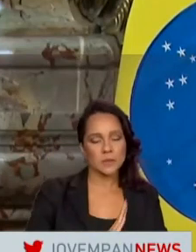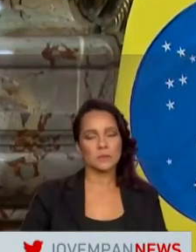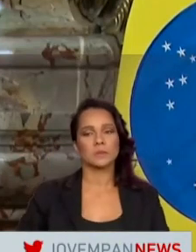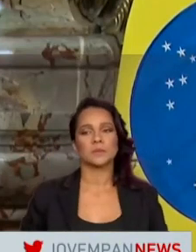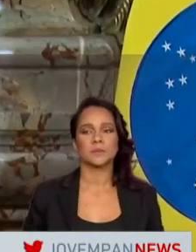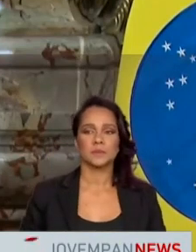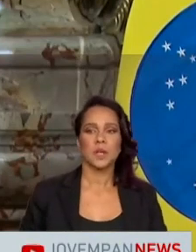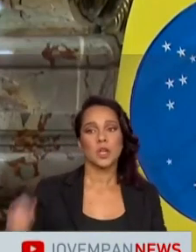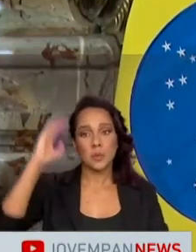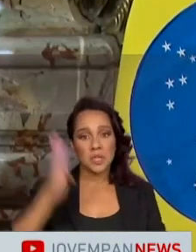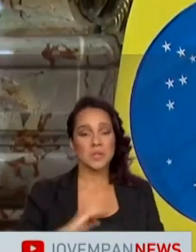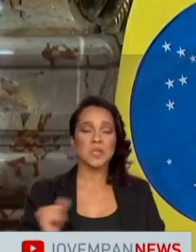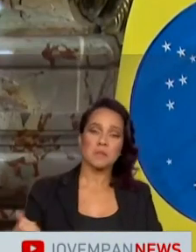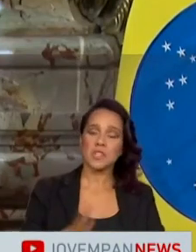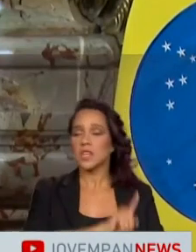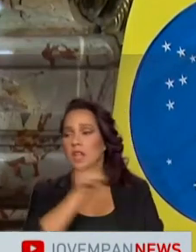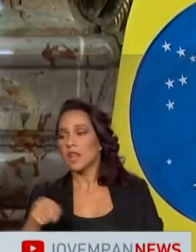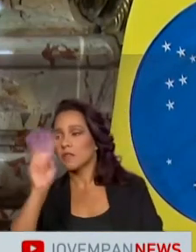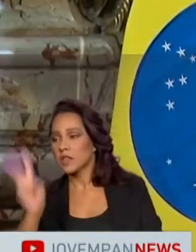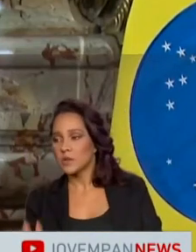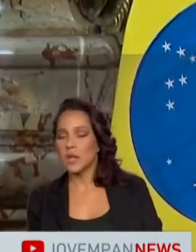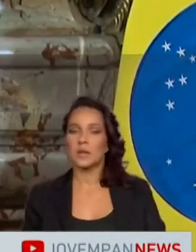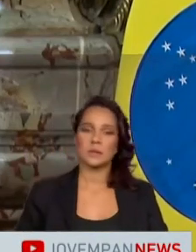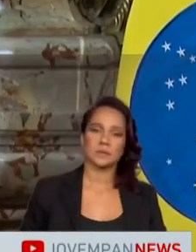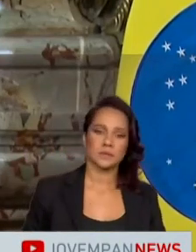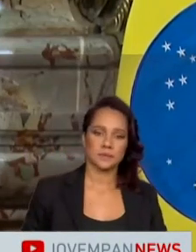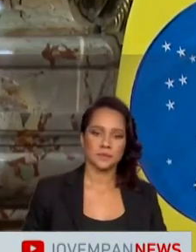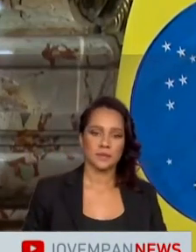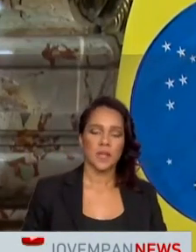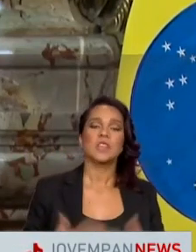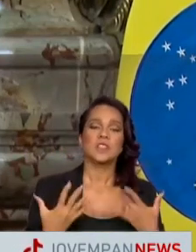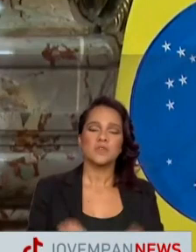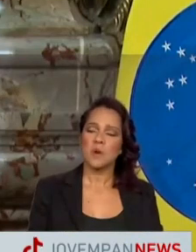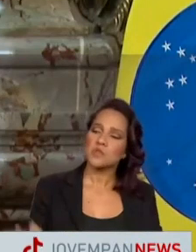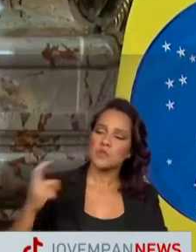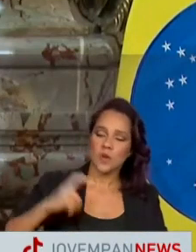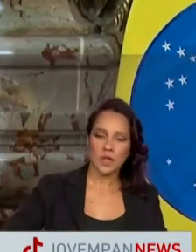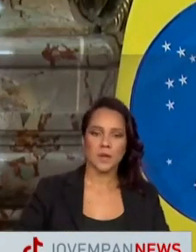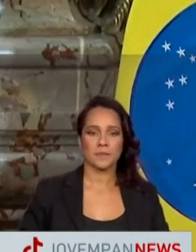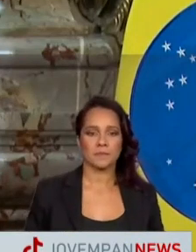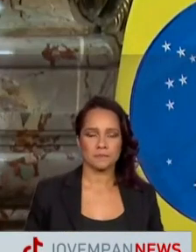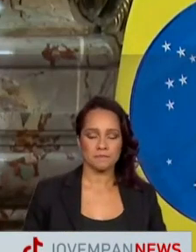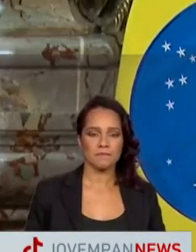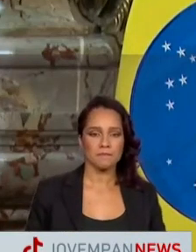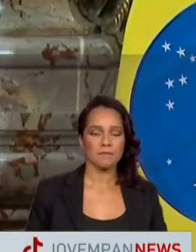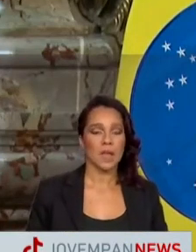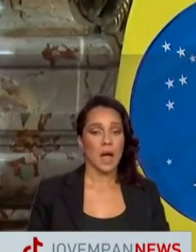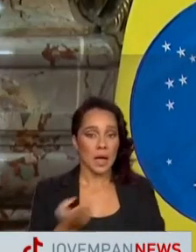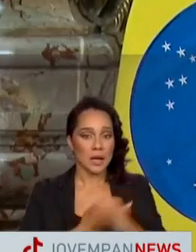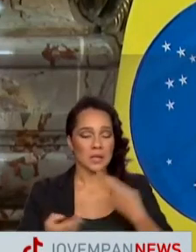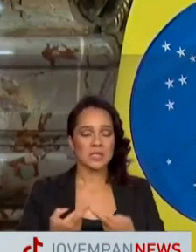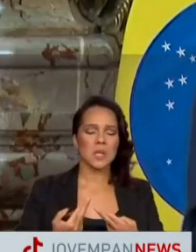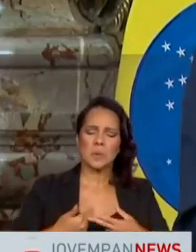tenha embaixada em Brasil. Que o Brasil tenha embaixada na Venezuela. Que Brasil tenha embaixada em Venezuela. E vamos restabelecer. E restabeleceremos a